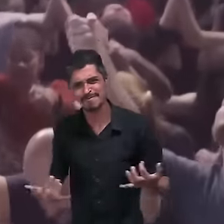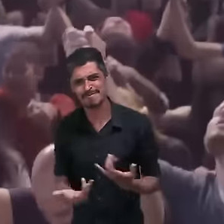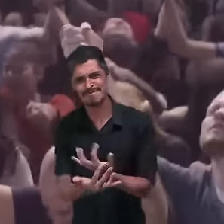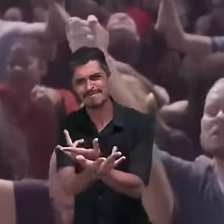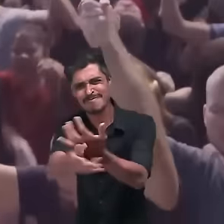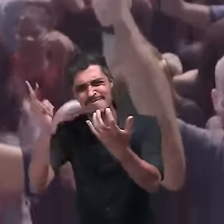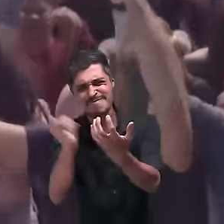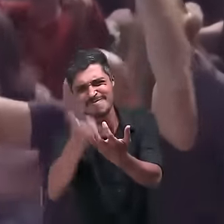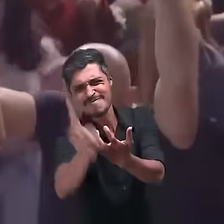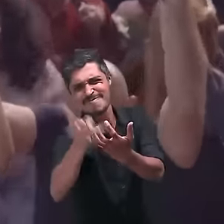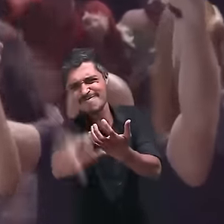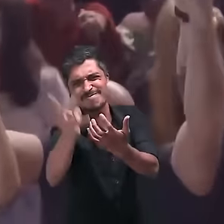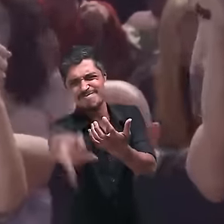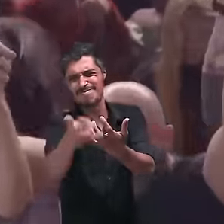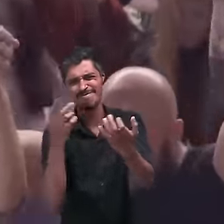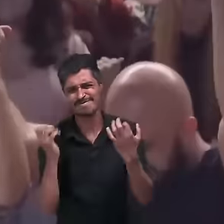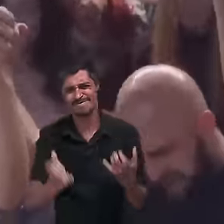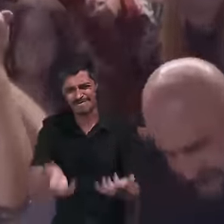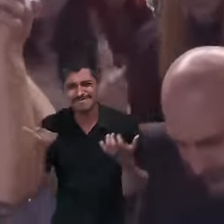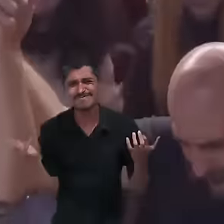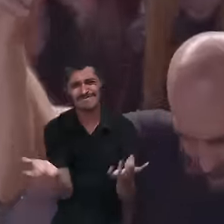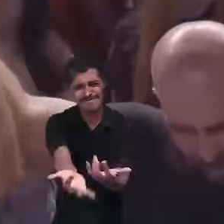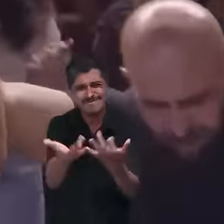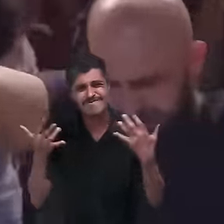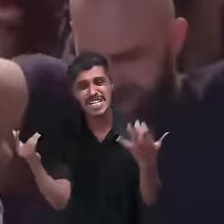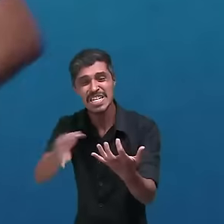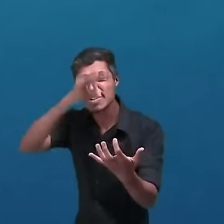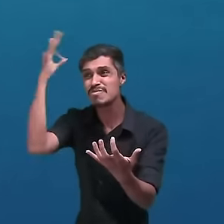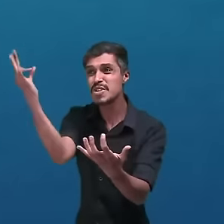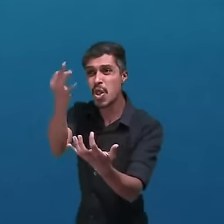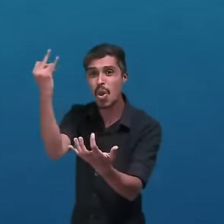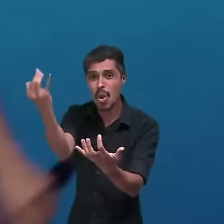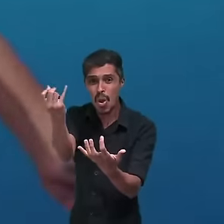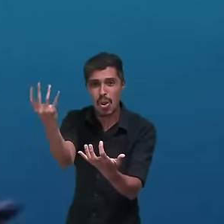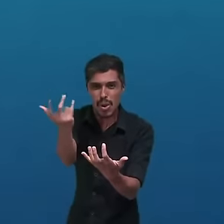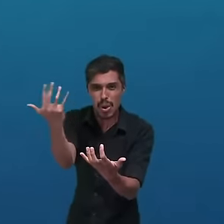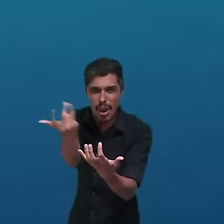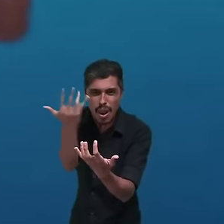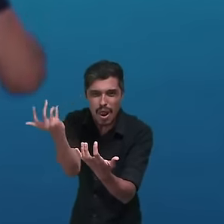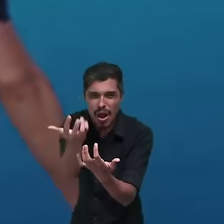O Espírito Santo está aqui.